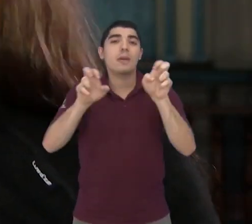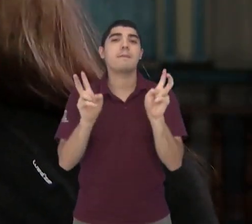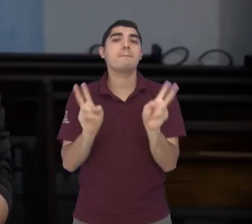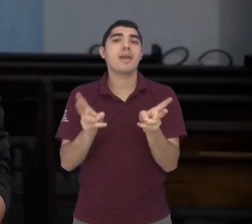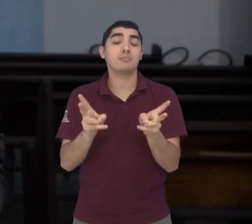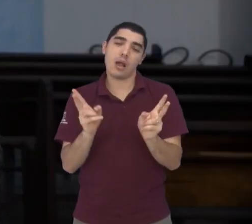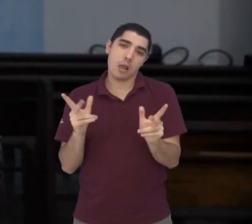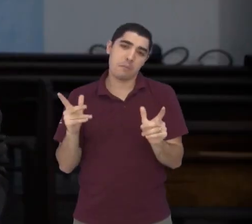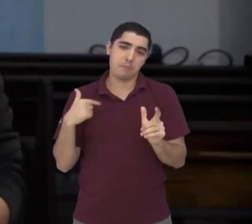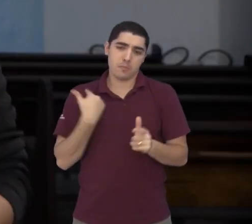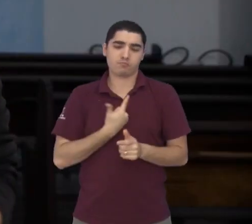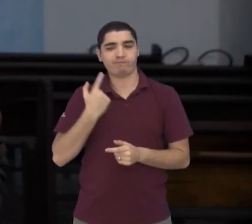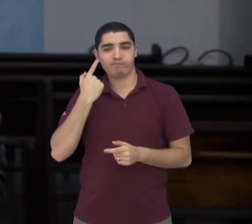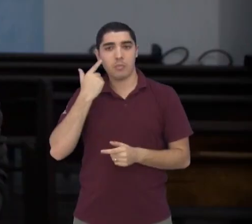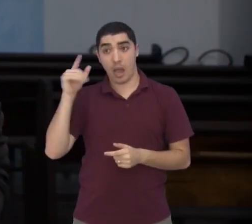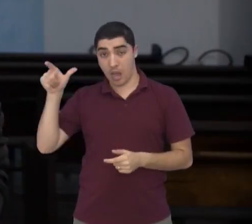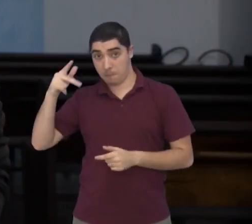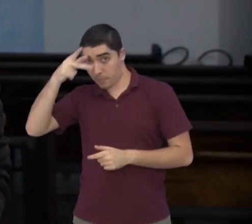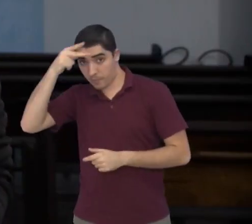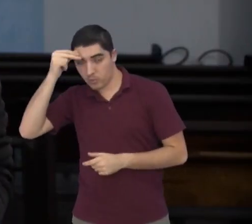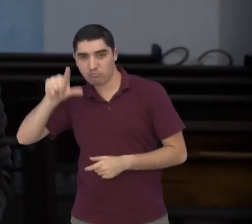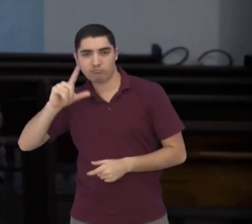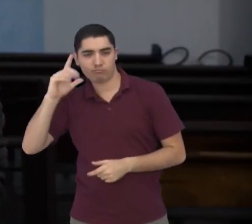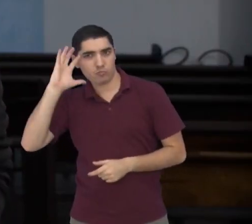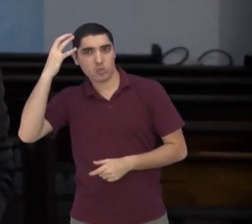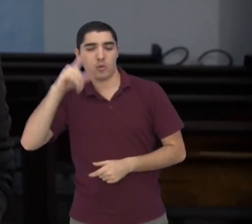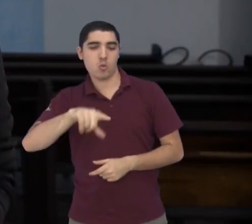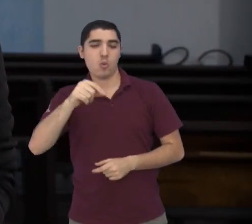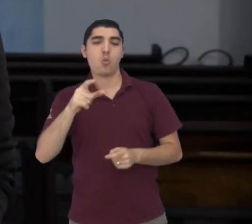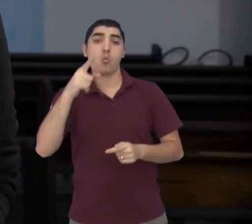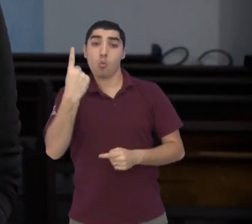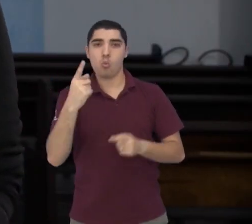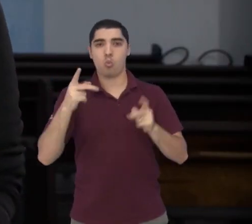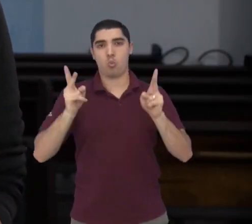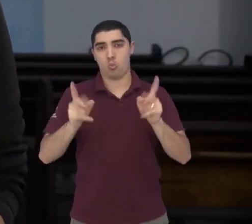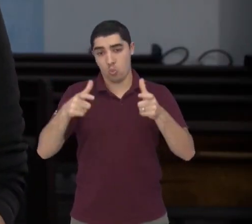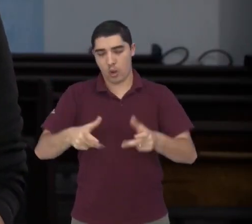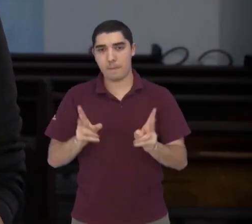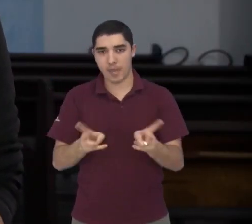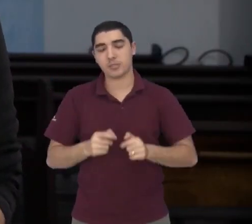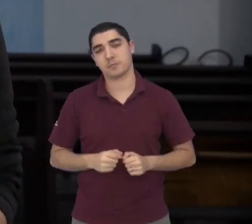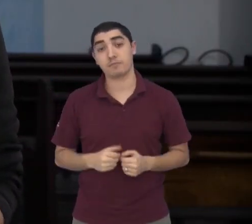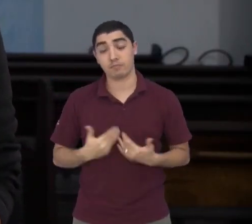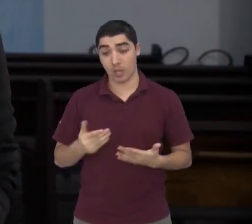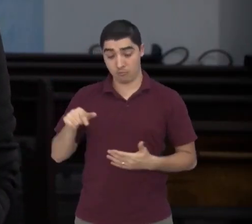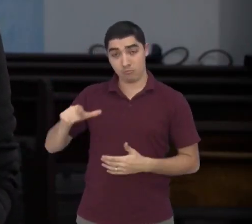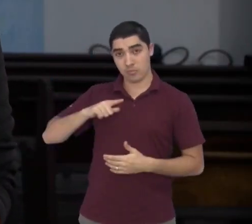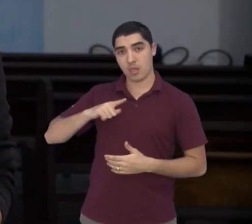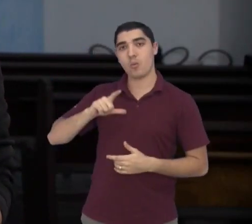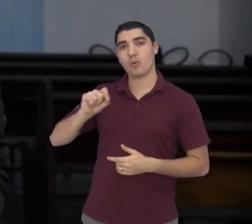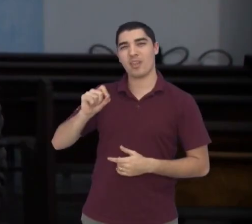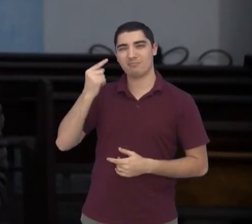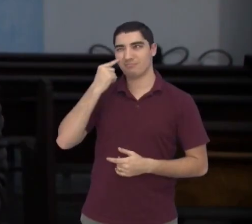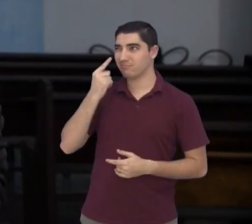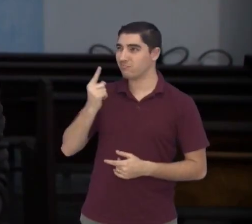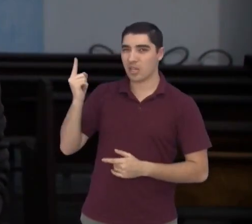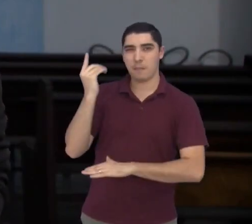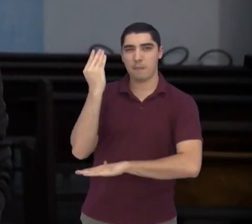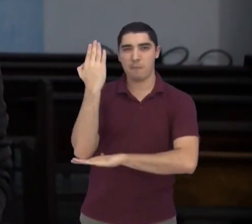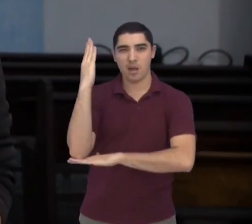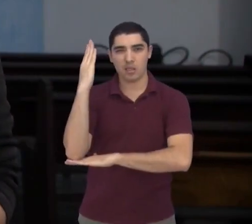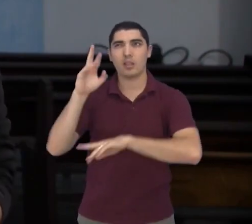junta aqui. Porém, a igreja precisou de estabilização da cambota. A cambota era original e era de